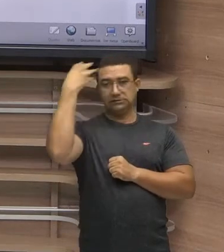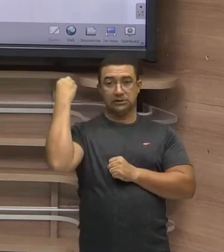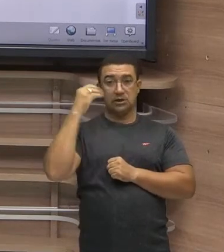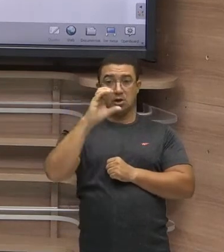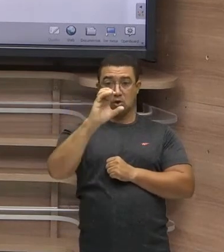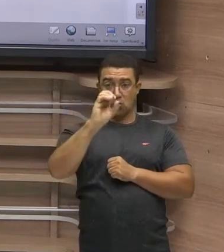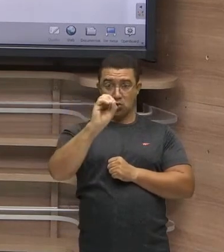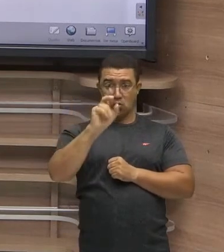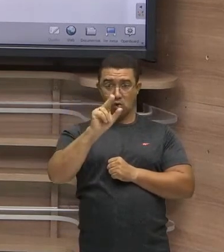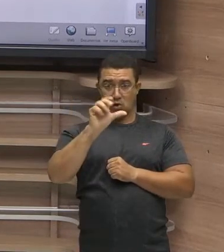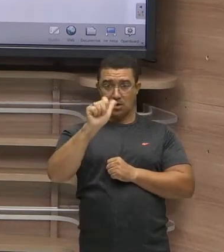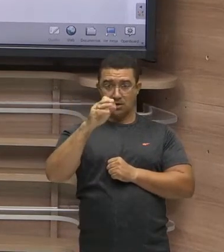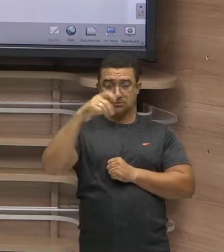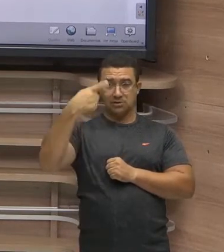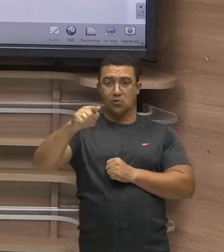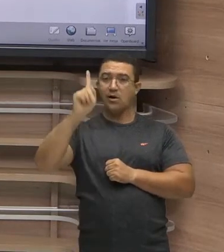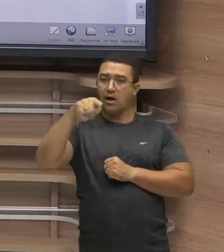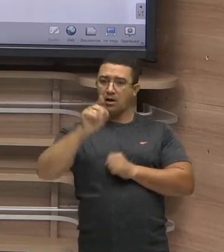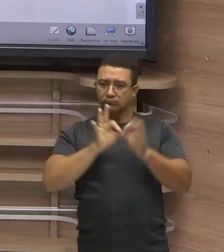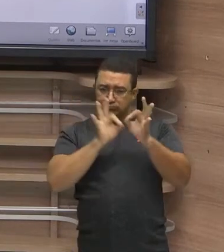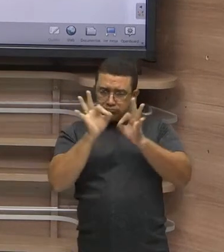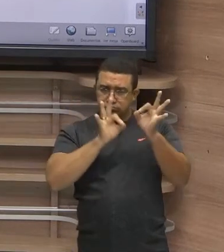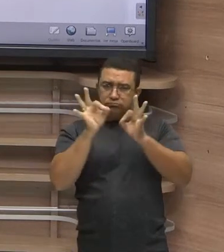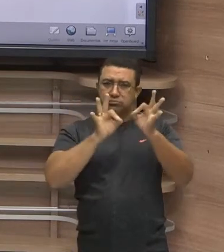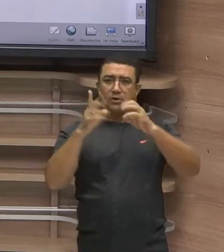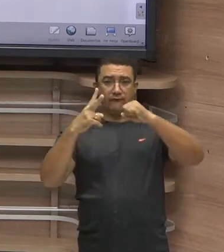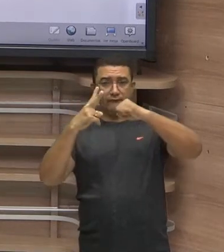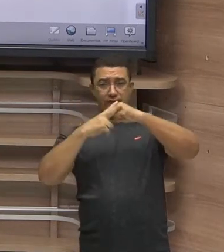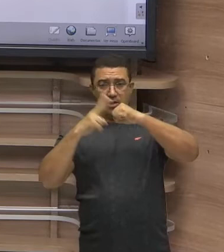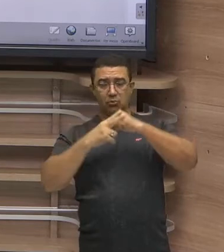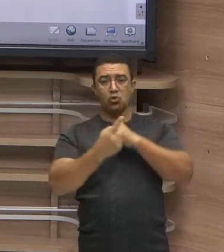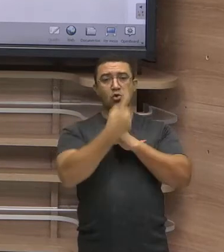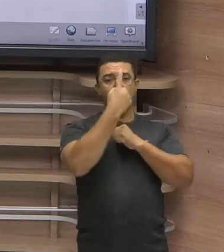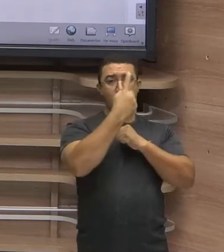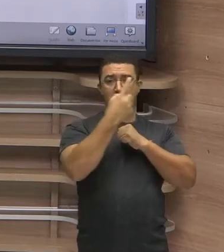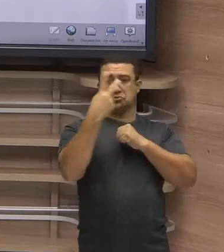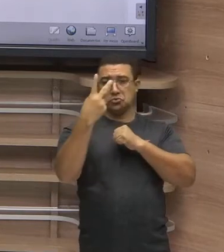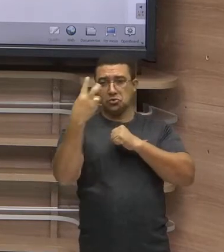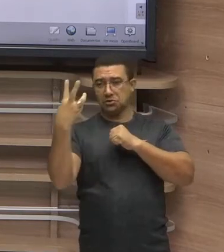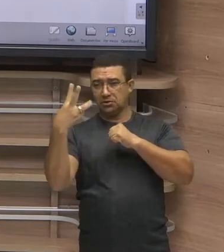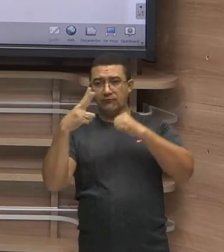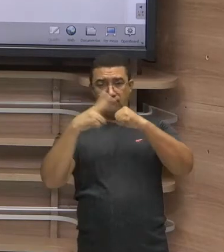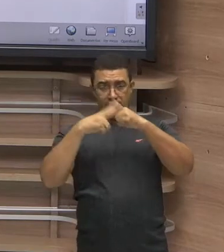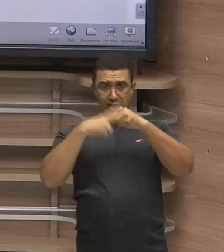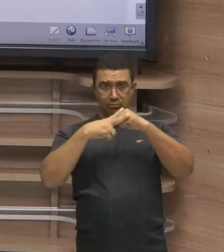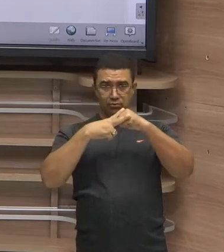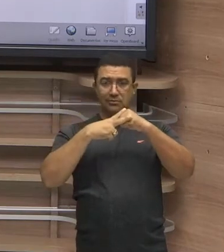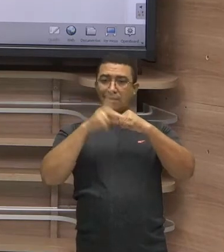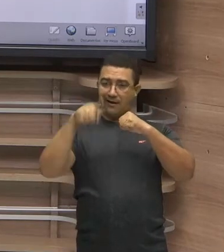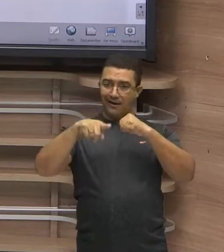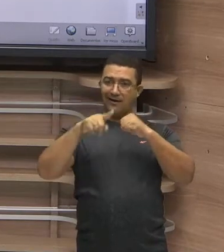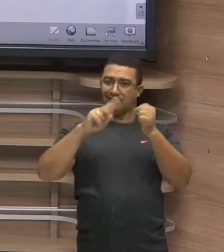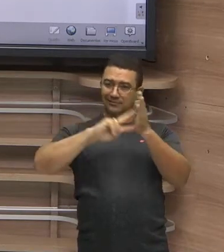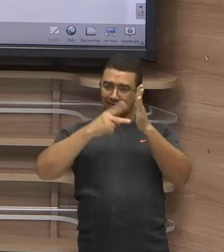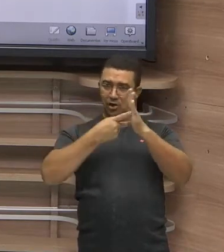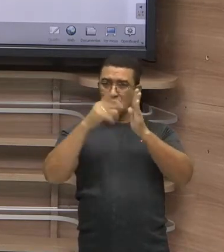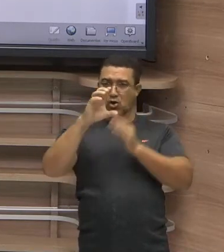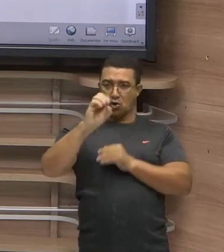por verbos. Uma oração, um verbo. 2 orações, 2 verbos. Então, cada oração vai ter um verbo.